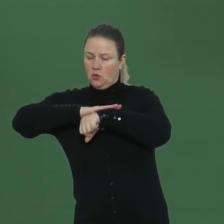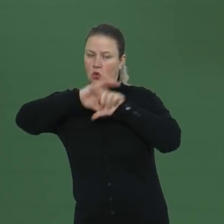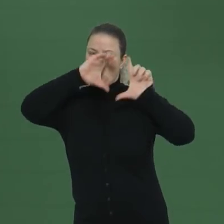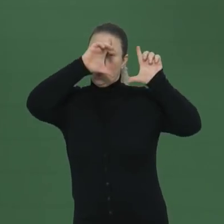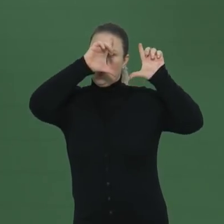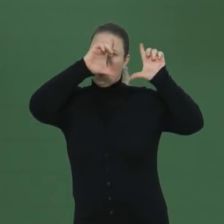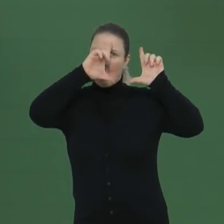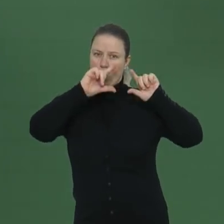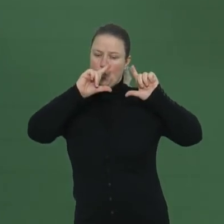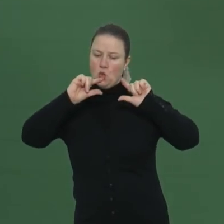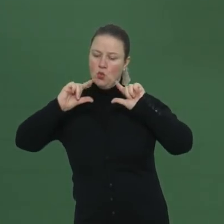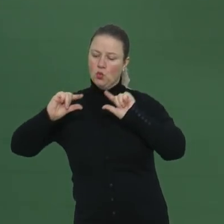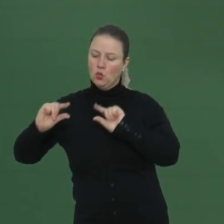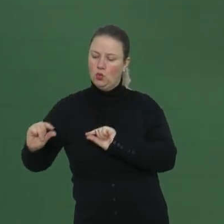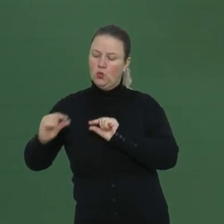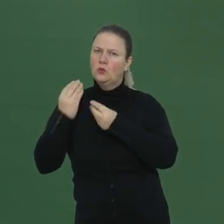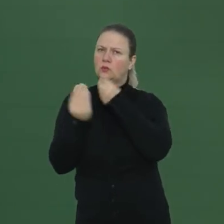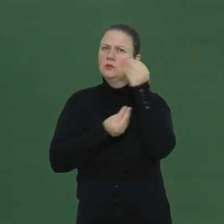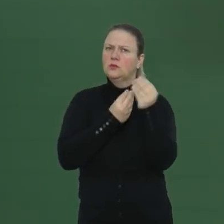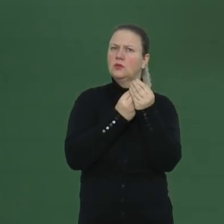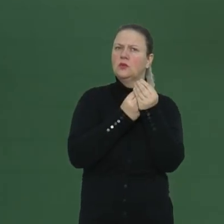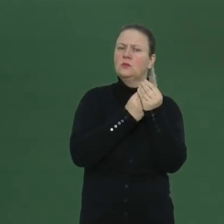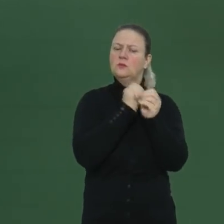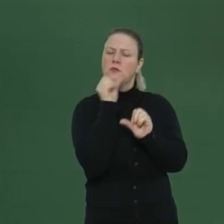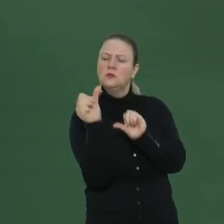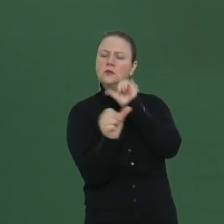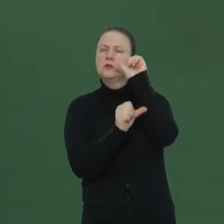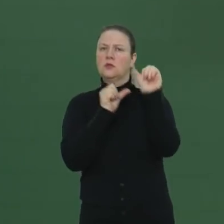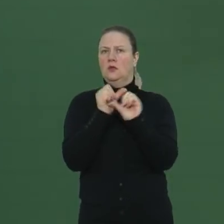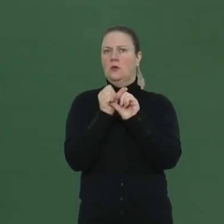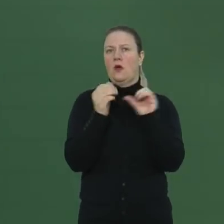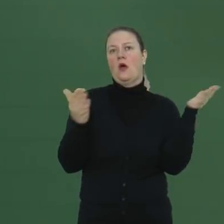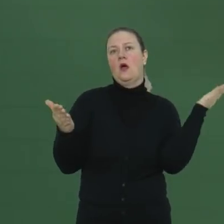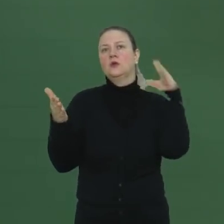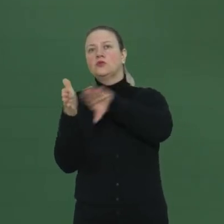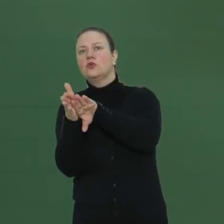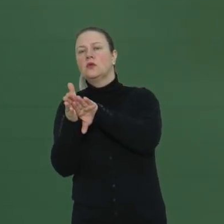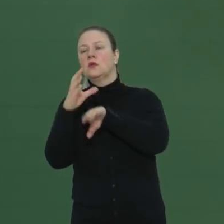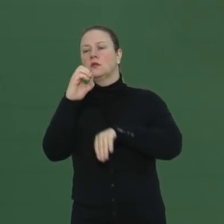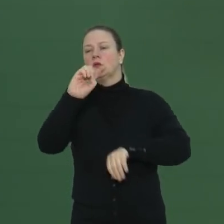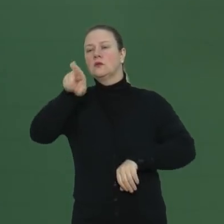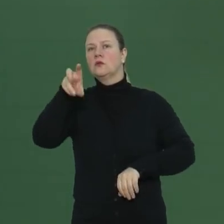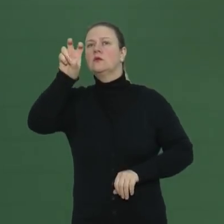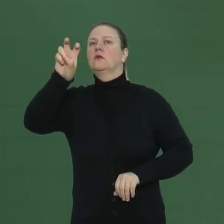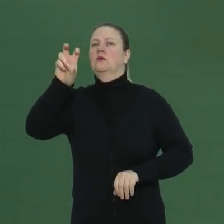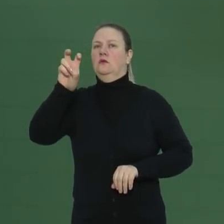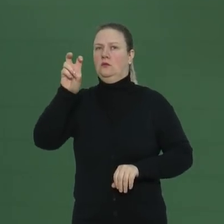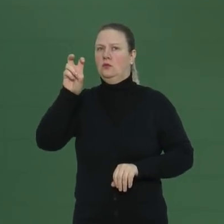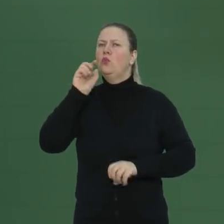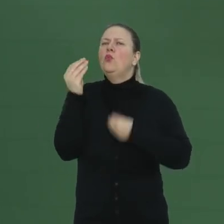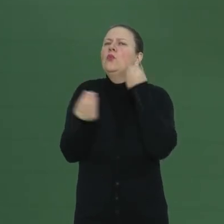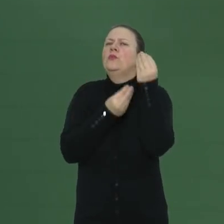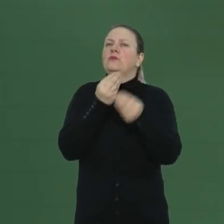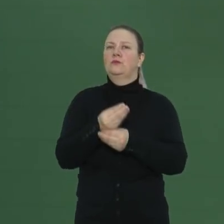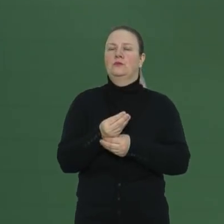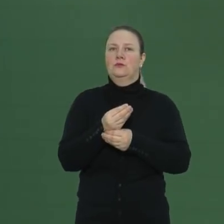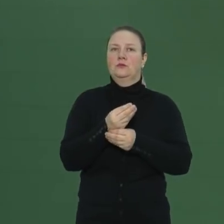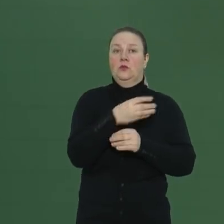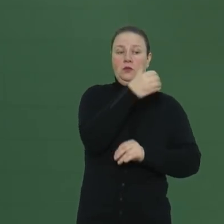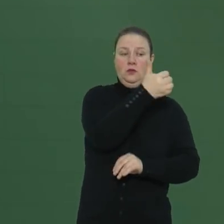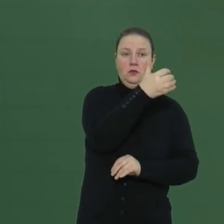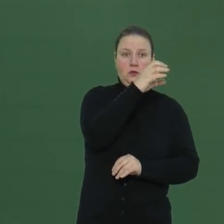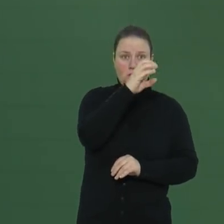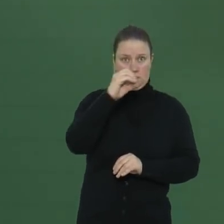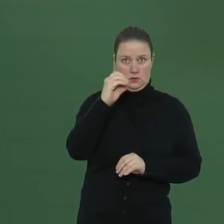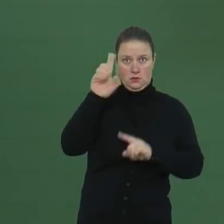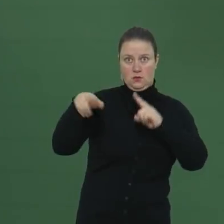né, esse 50% e chegar naquele 0,5 para vocês relembrarem da transformação? Então, eu faço lá 100 vezes